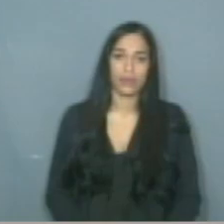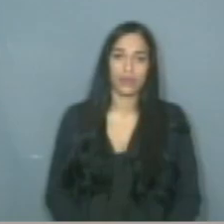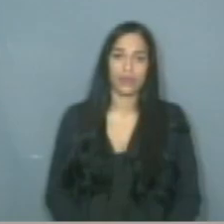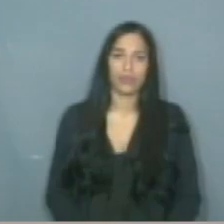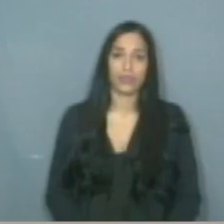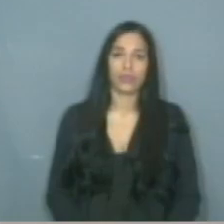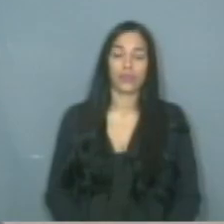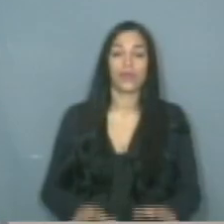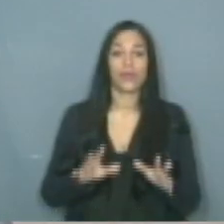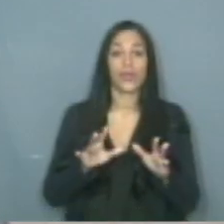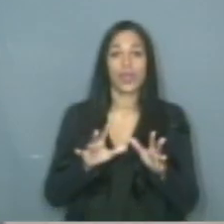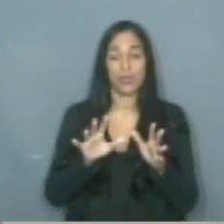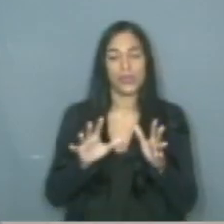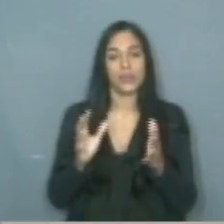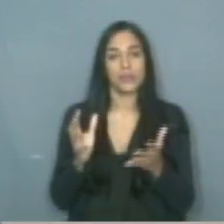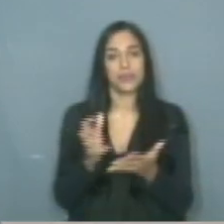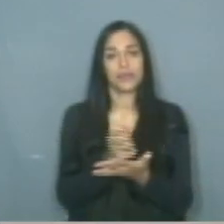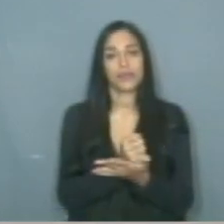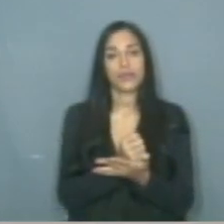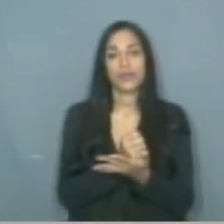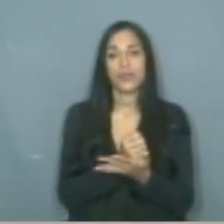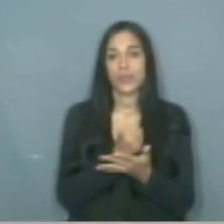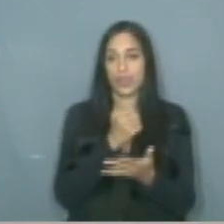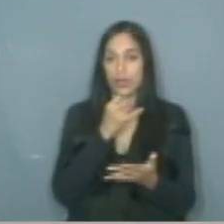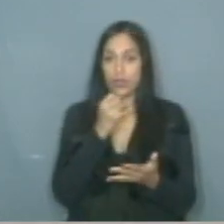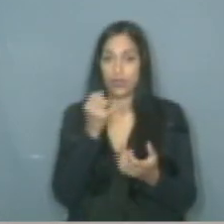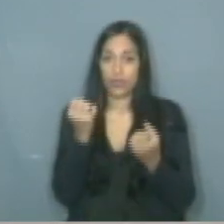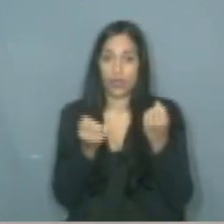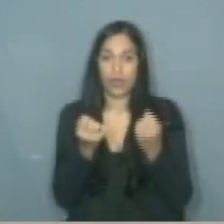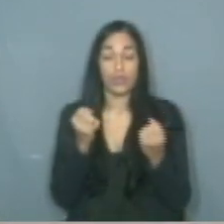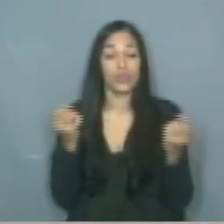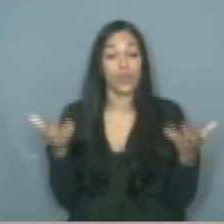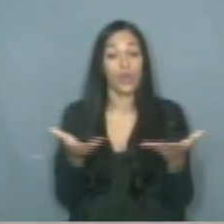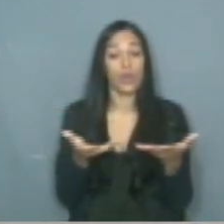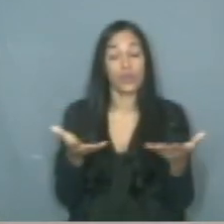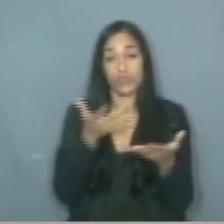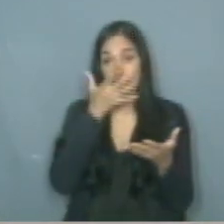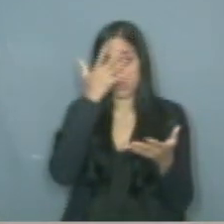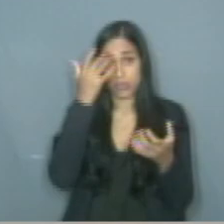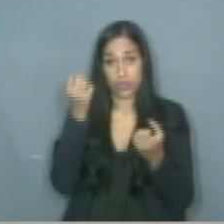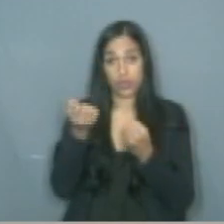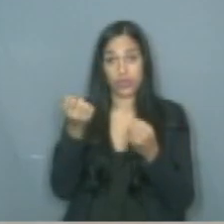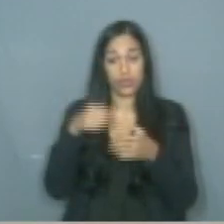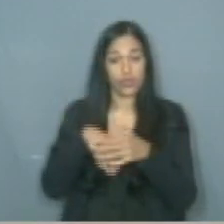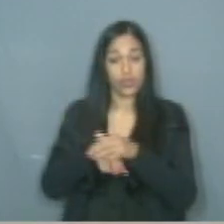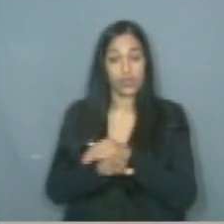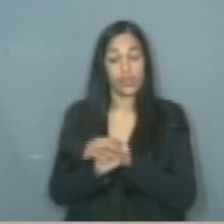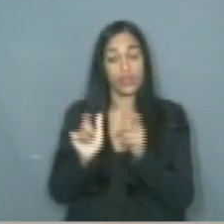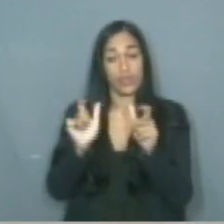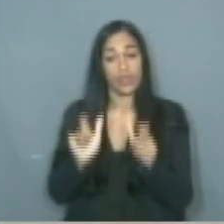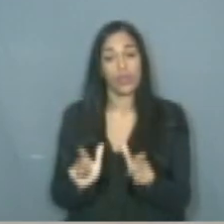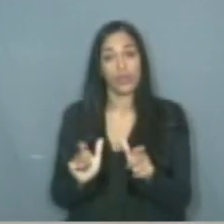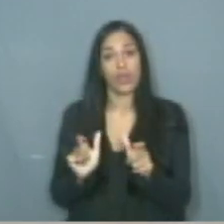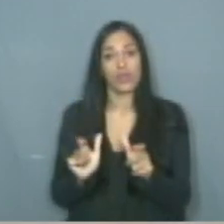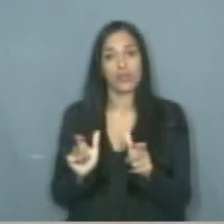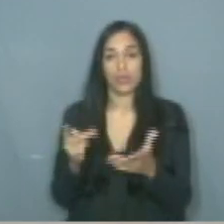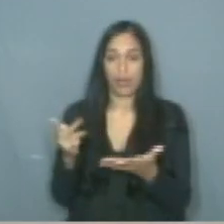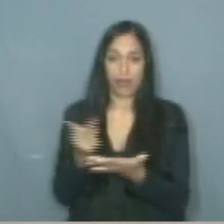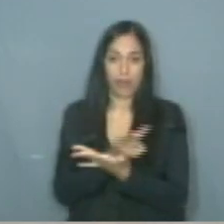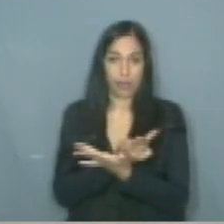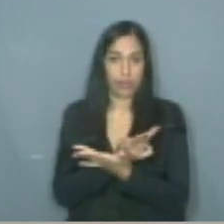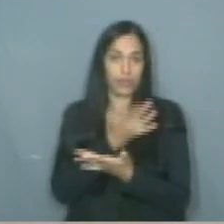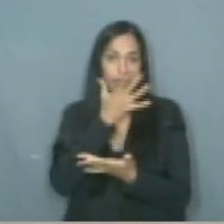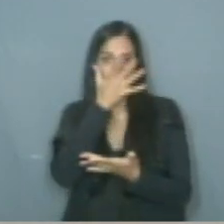sobre o reboque dos carros. O que acontece hoje? Pessoas que estacionam em lugares irregulares e